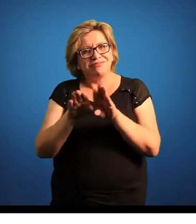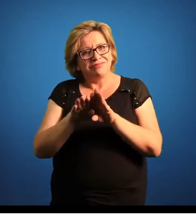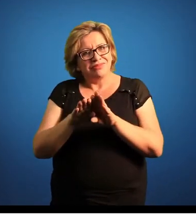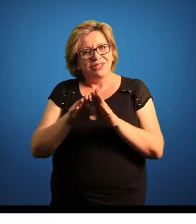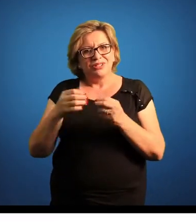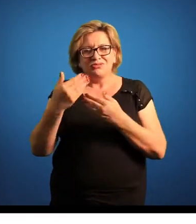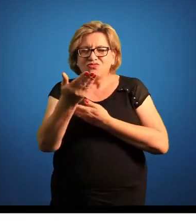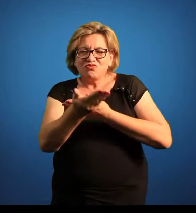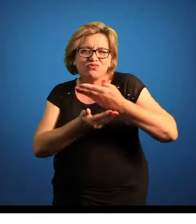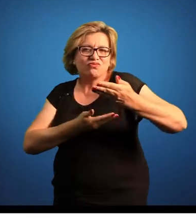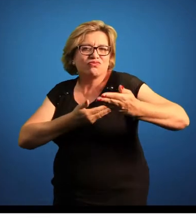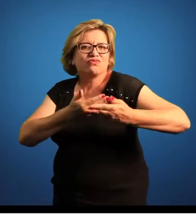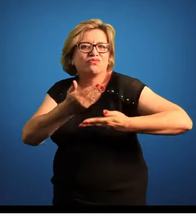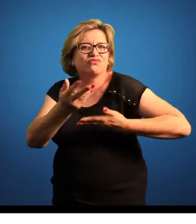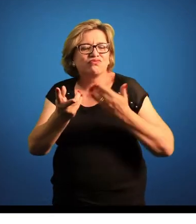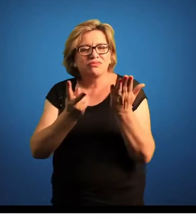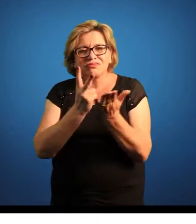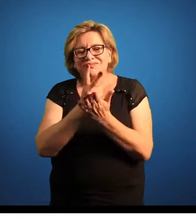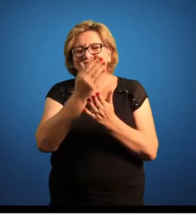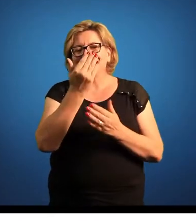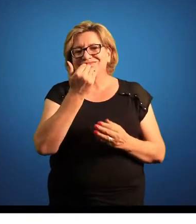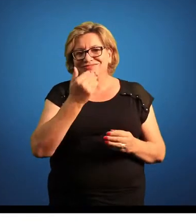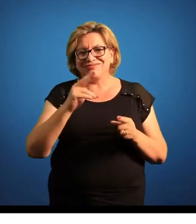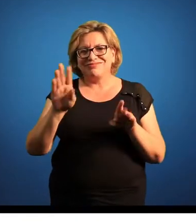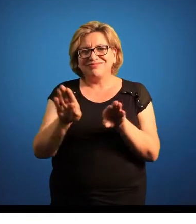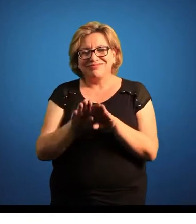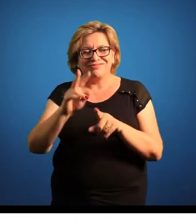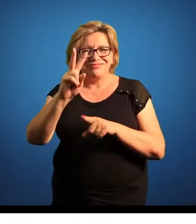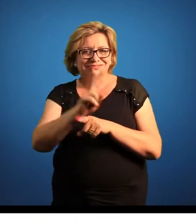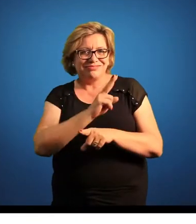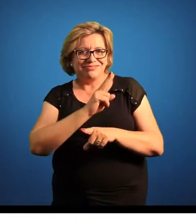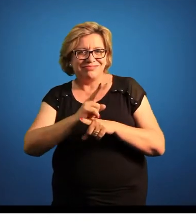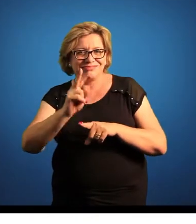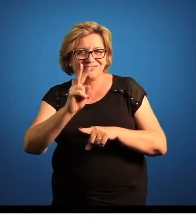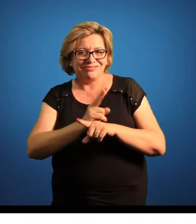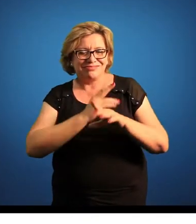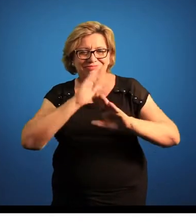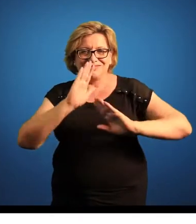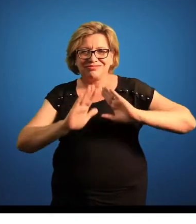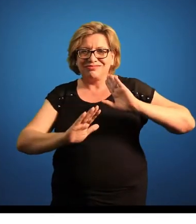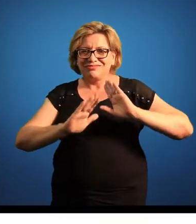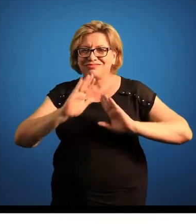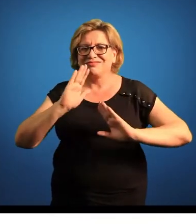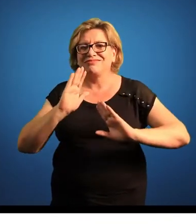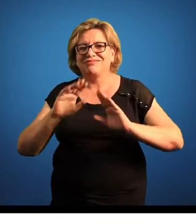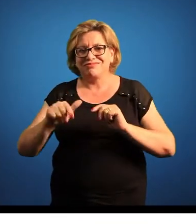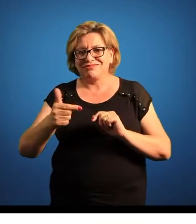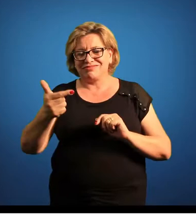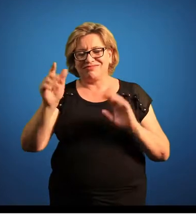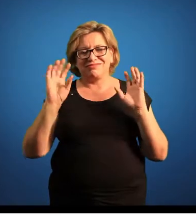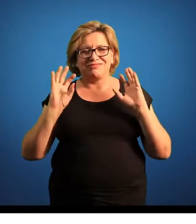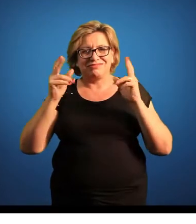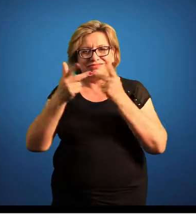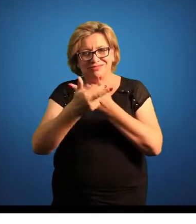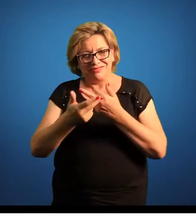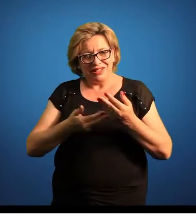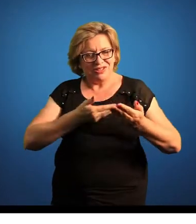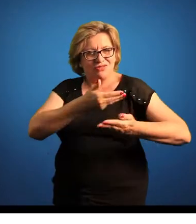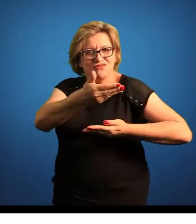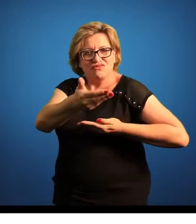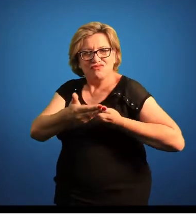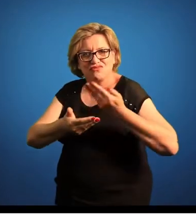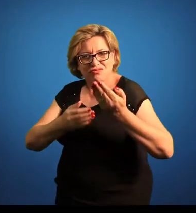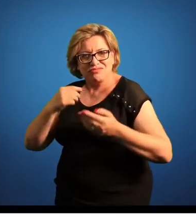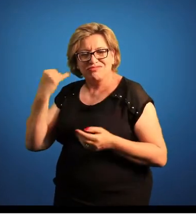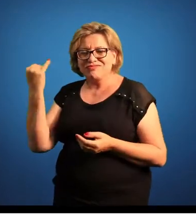alimentar, ele ajuda ela a se alimentar também e protege ela contra alguns possíveis predadores também. Então é uma interação ecológica